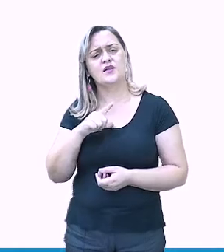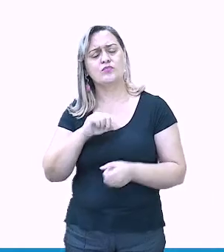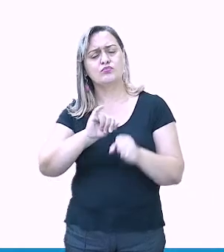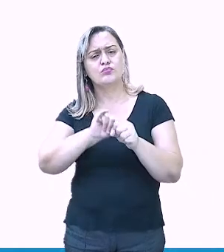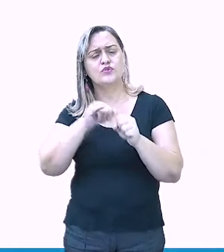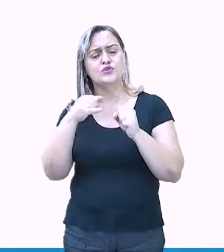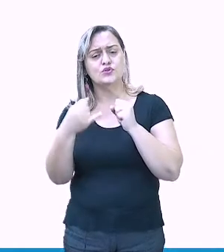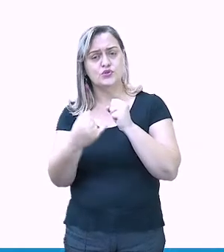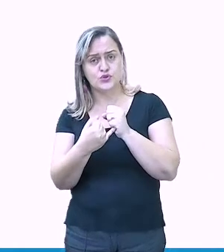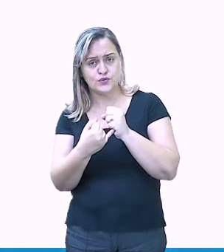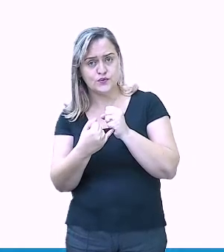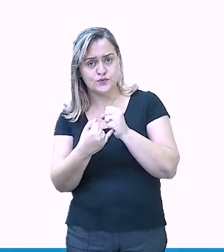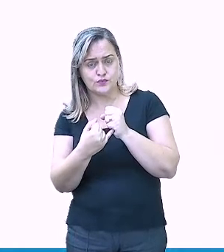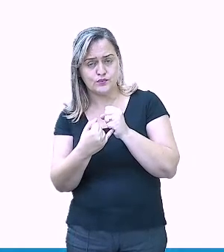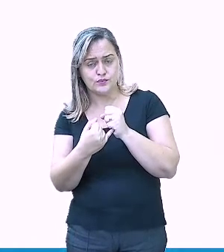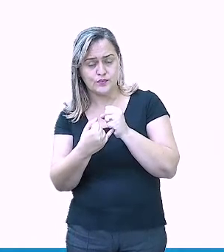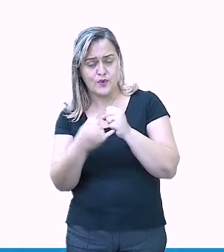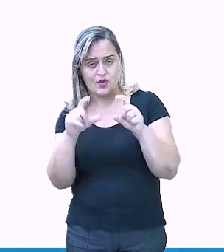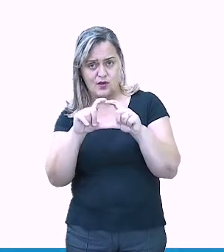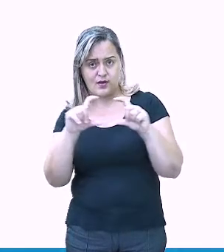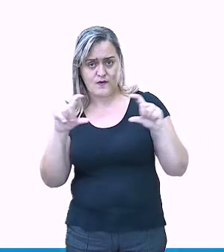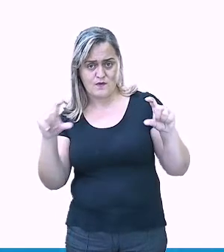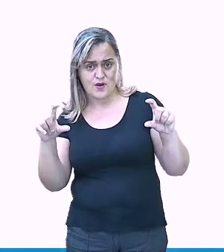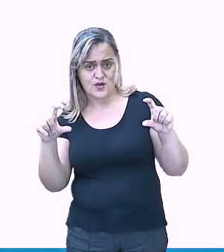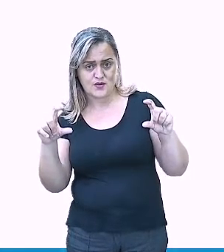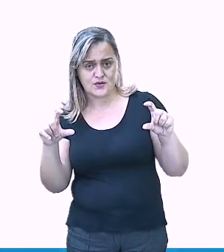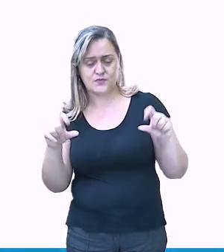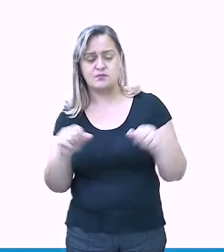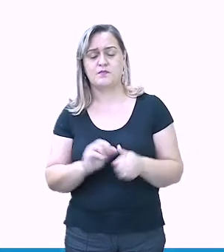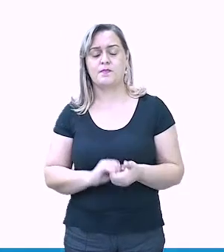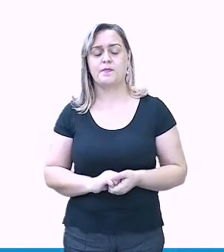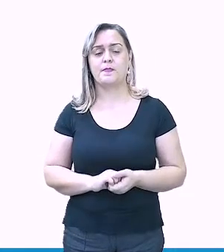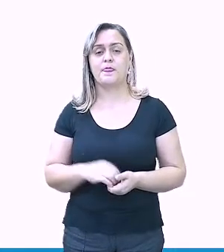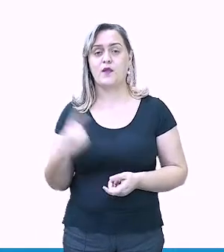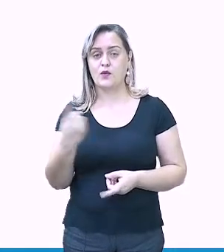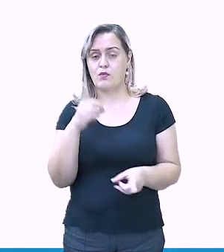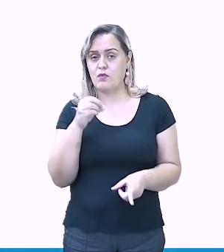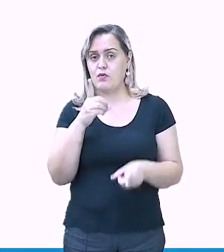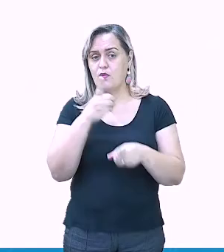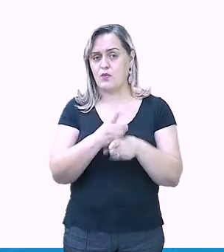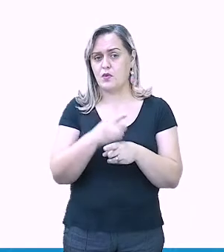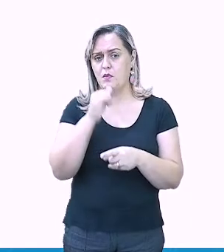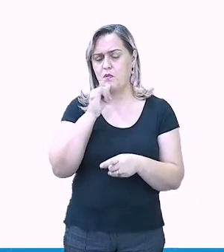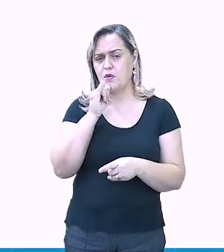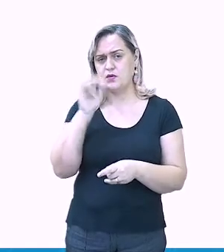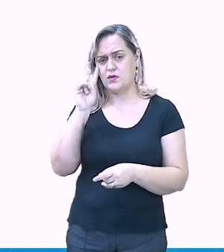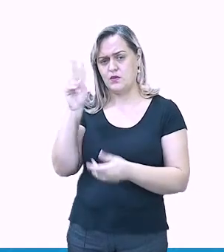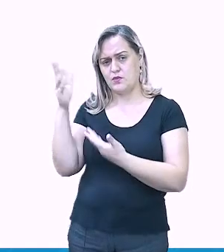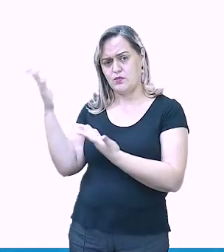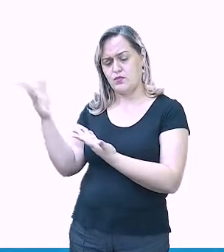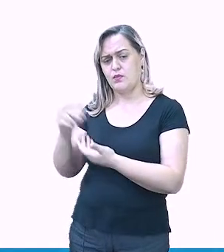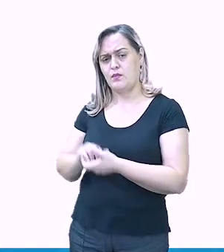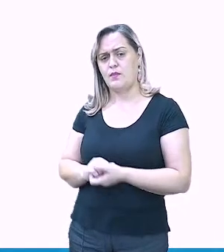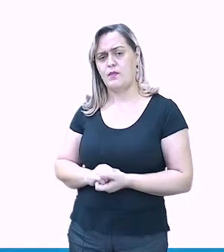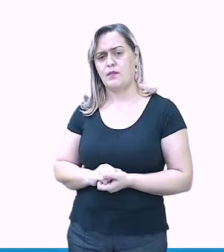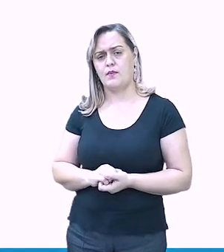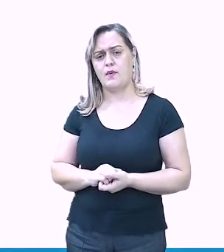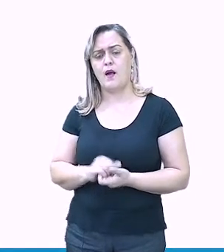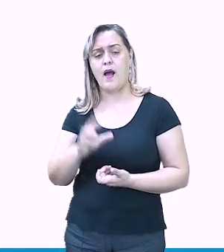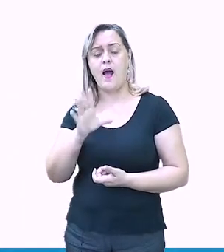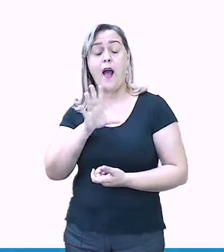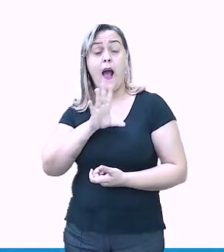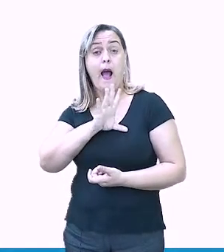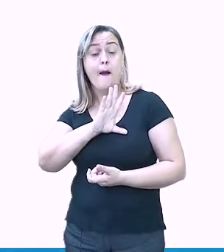é geralmente. Nem sempre eu vou conseguir, mas geralmente eu encontro. Olha lá, o amor